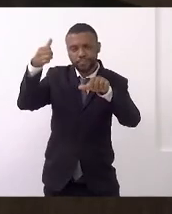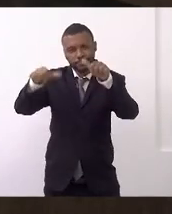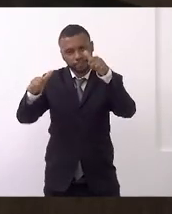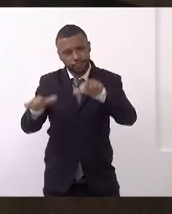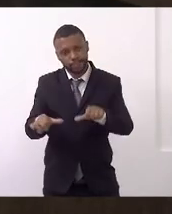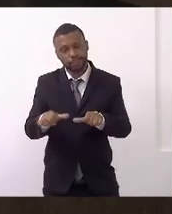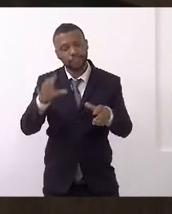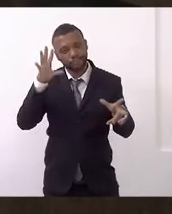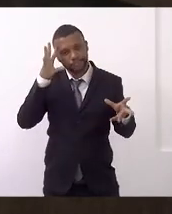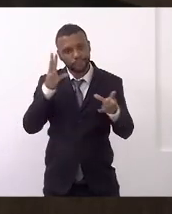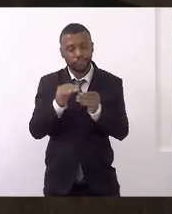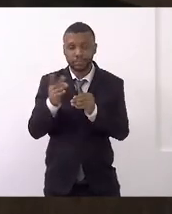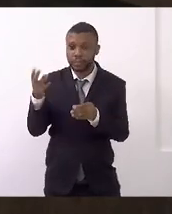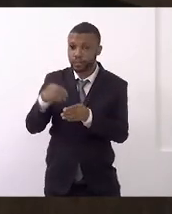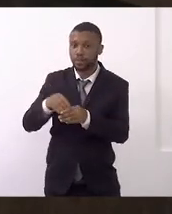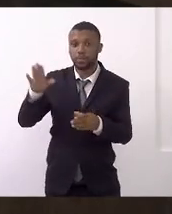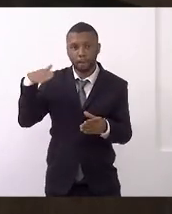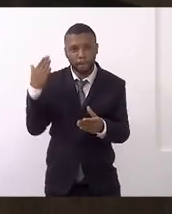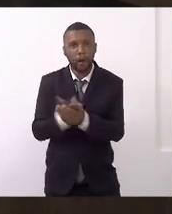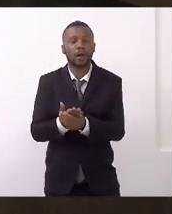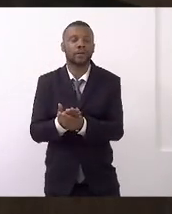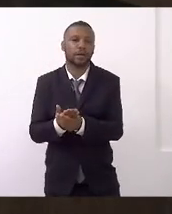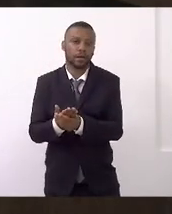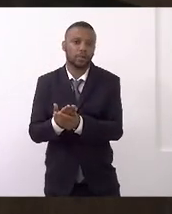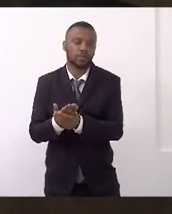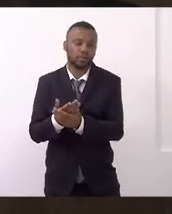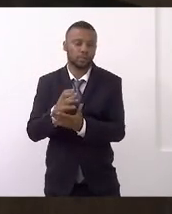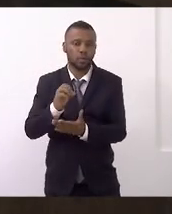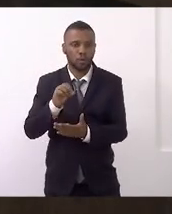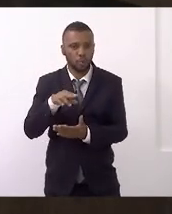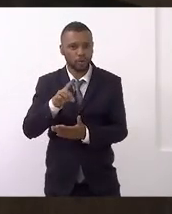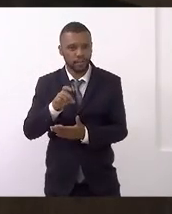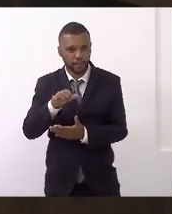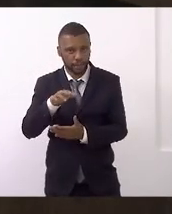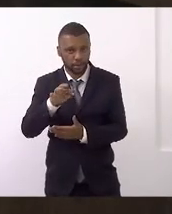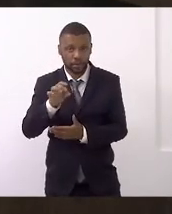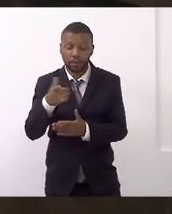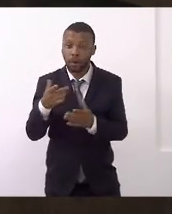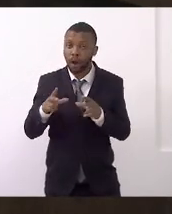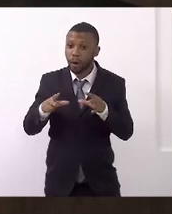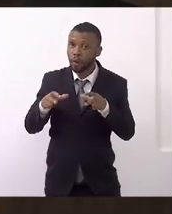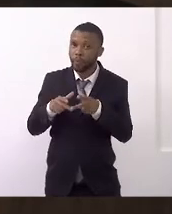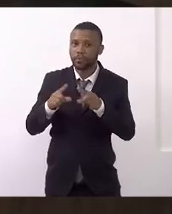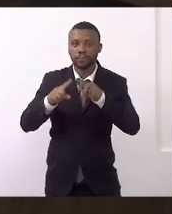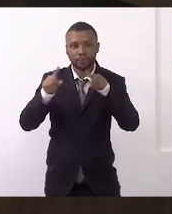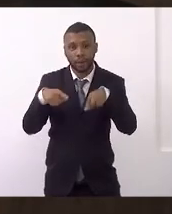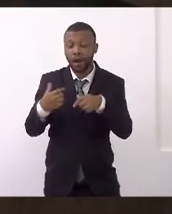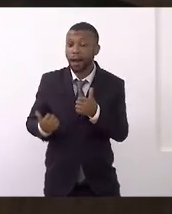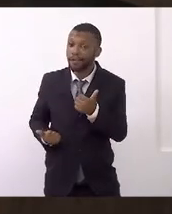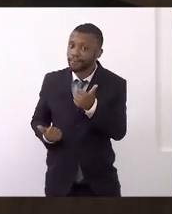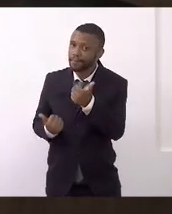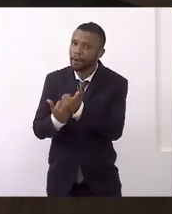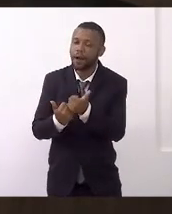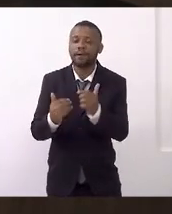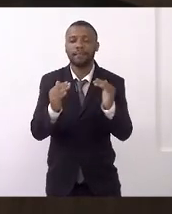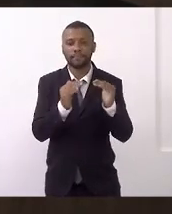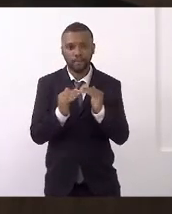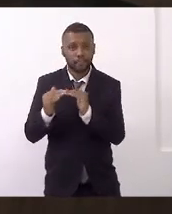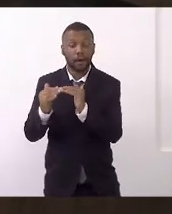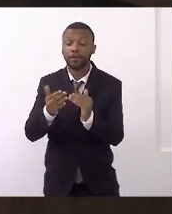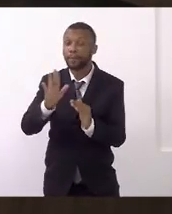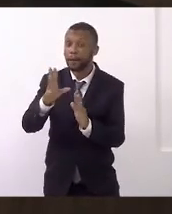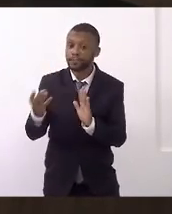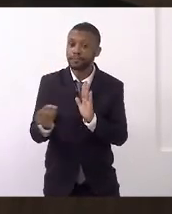processo condenatório. Então, o parecer da Comissão de Servidores é favorável com emendas,